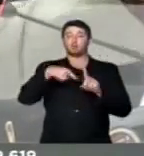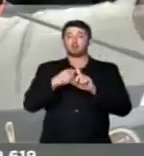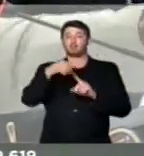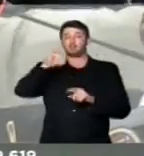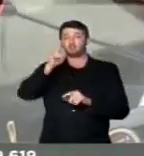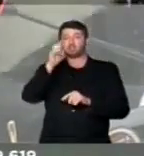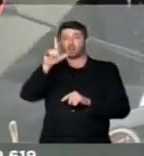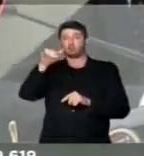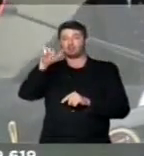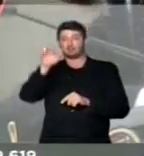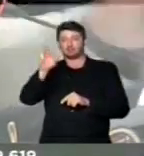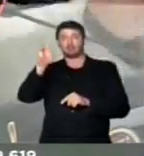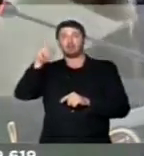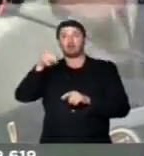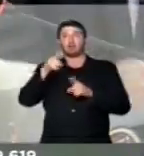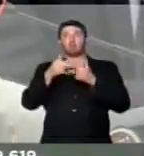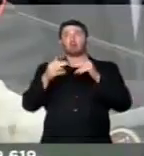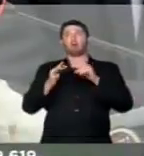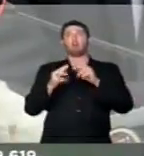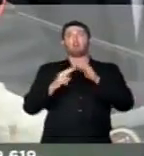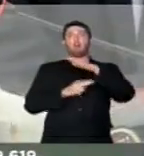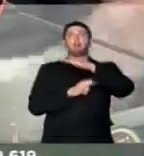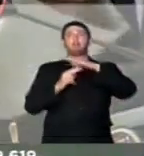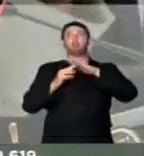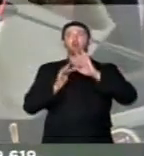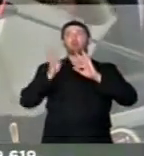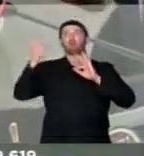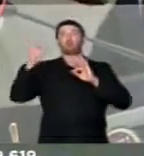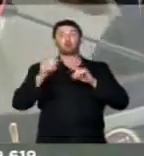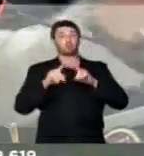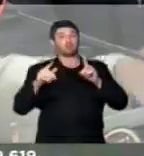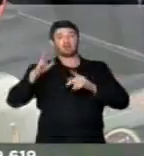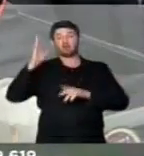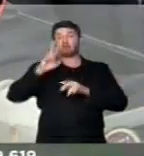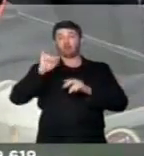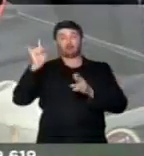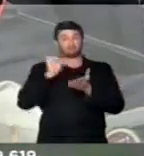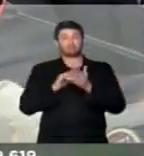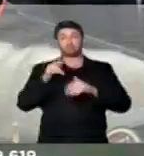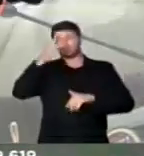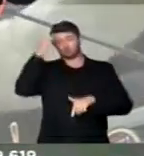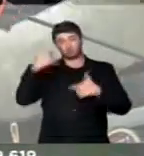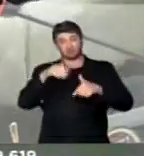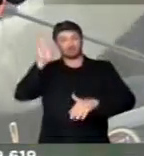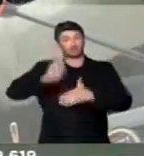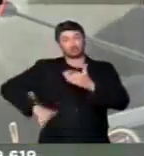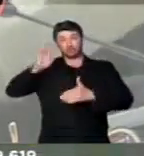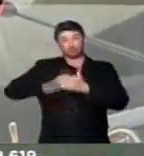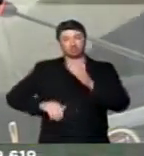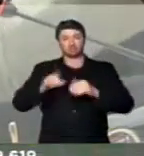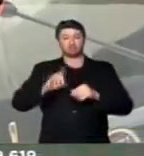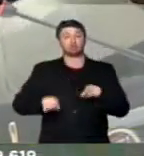para o futuro, que é uma pinguela para o passado, de supressão de direitos de trabalhadores.